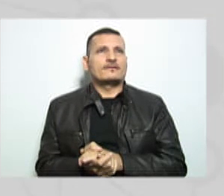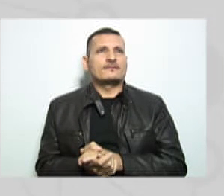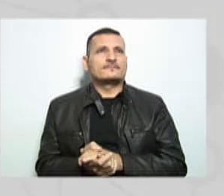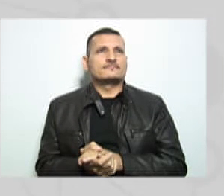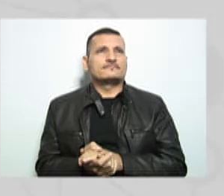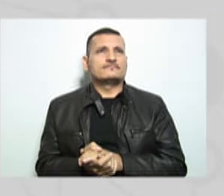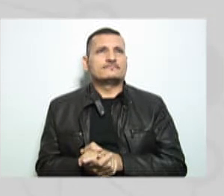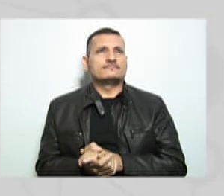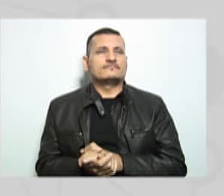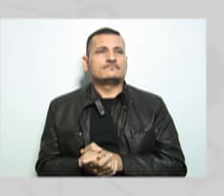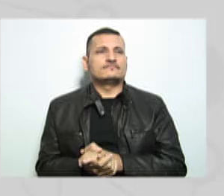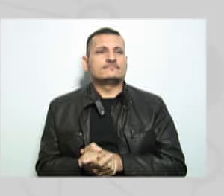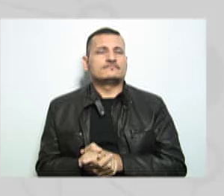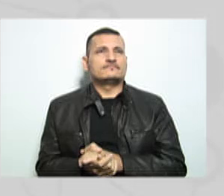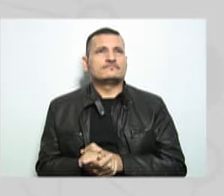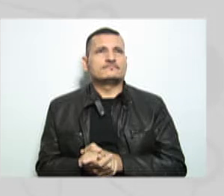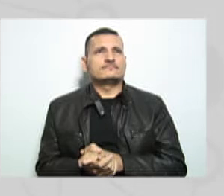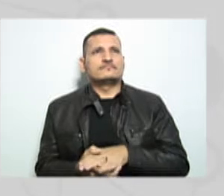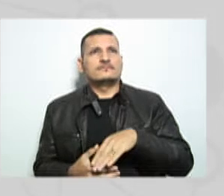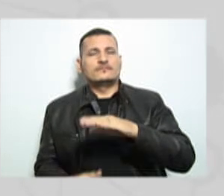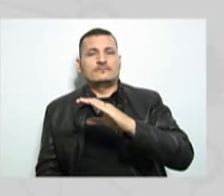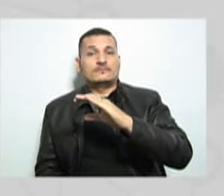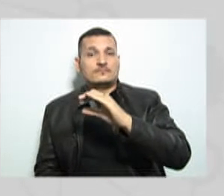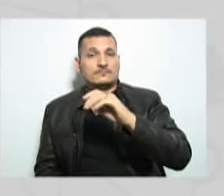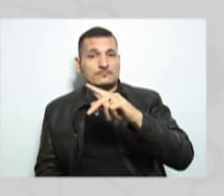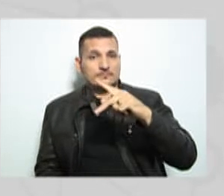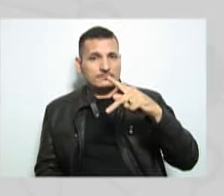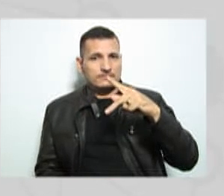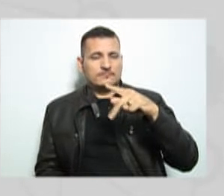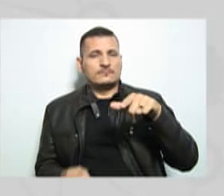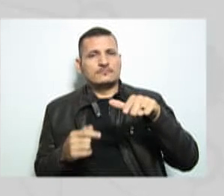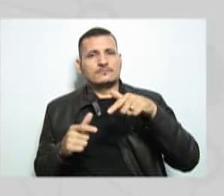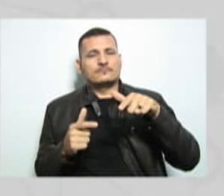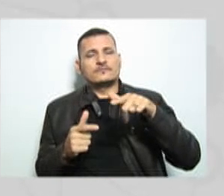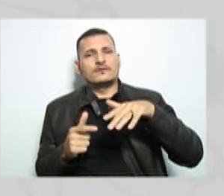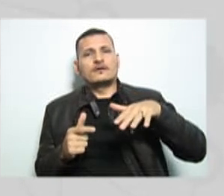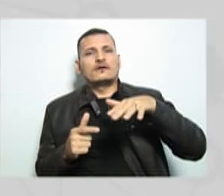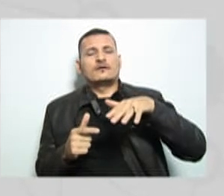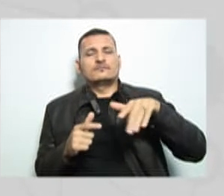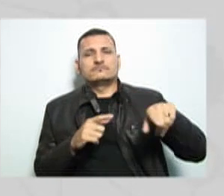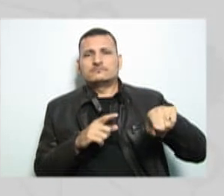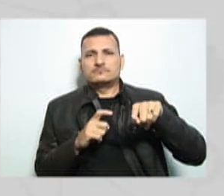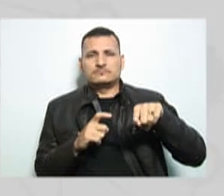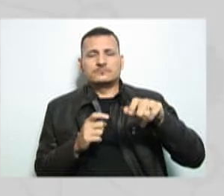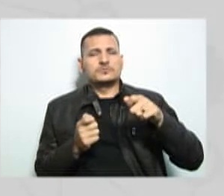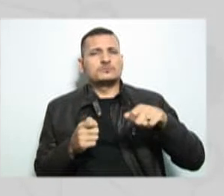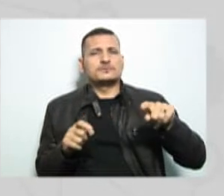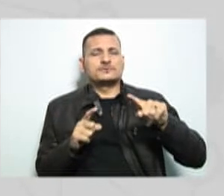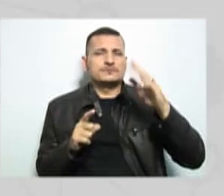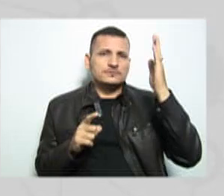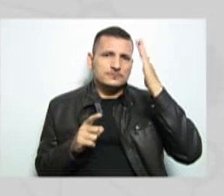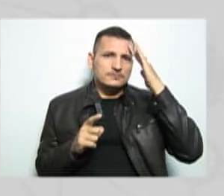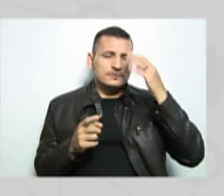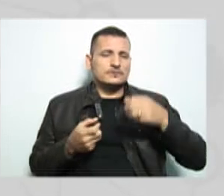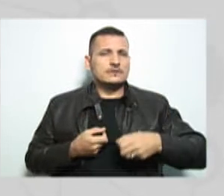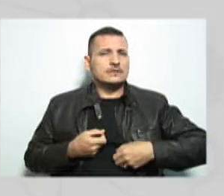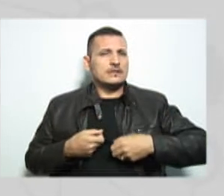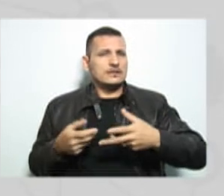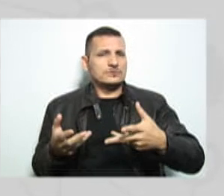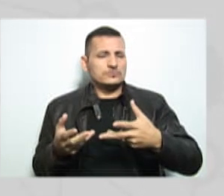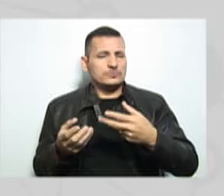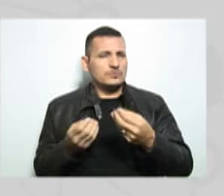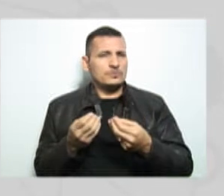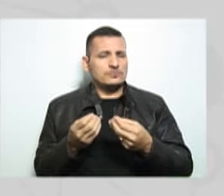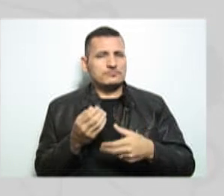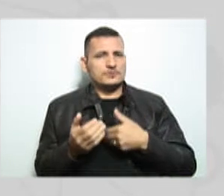questão na cooperativa que atua no ramo agropecuário, não é necessário determinar os reais gastos ocorridos no processo produtivo para